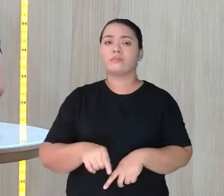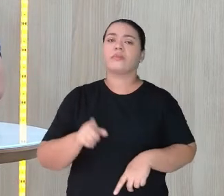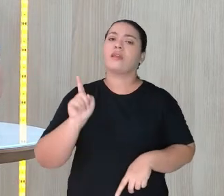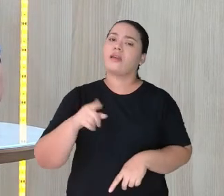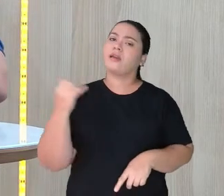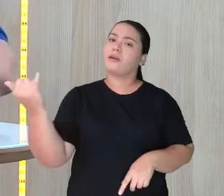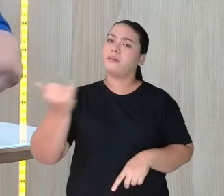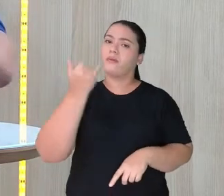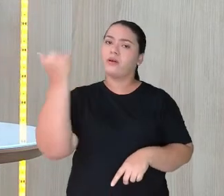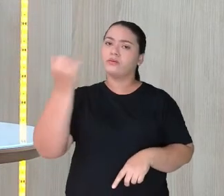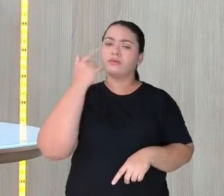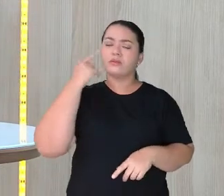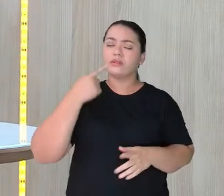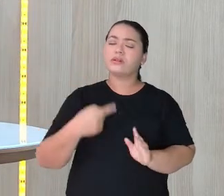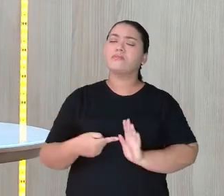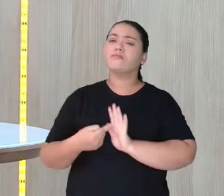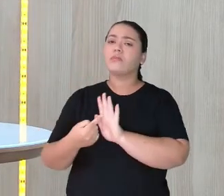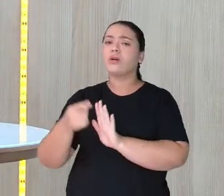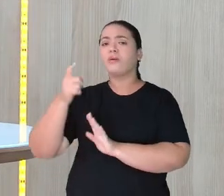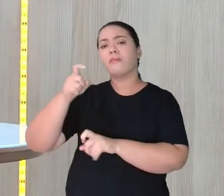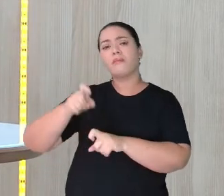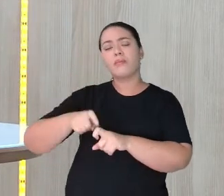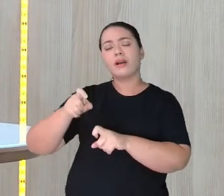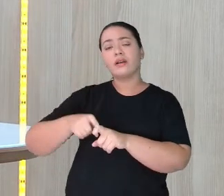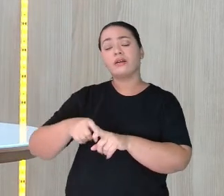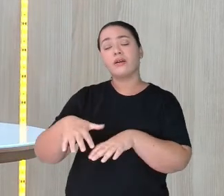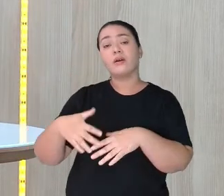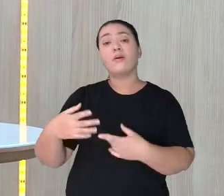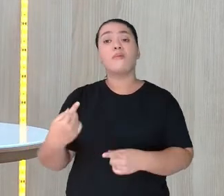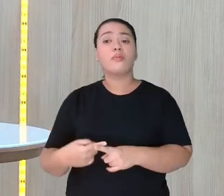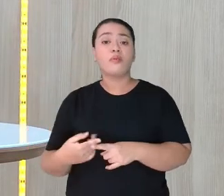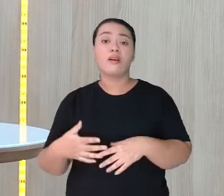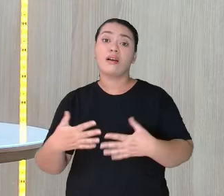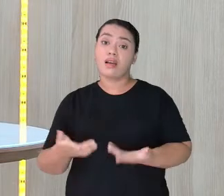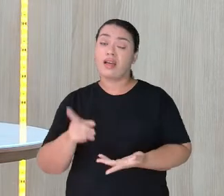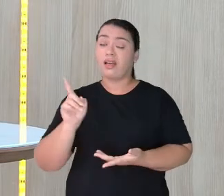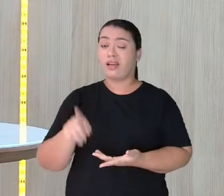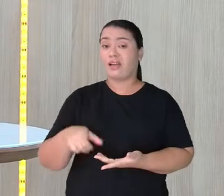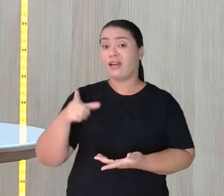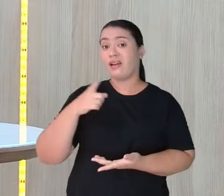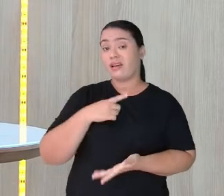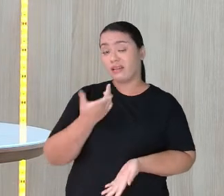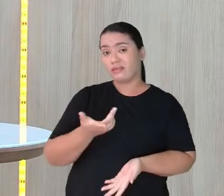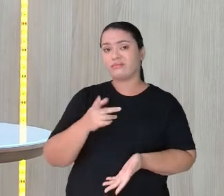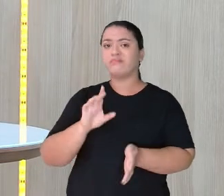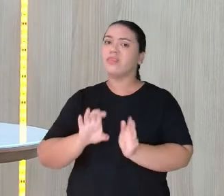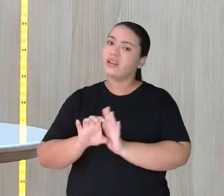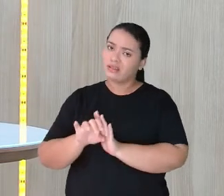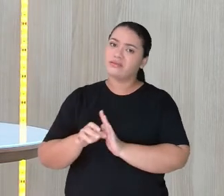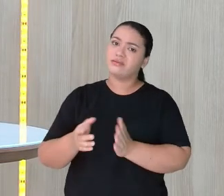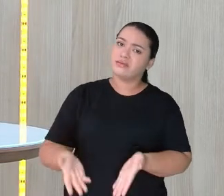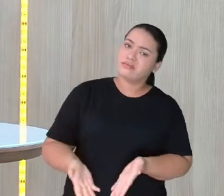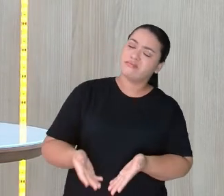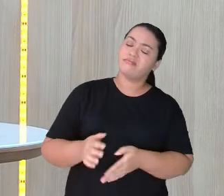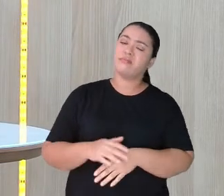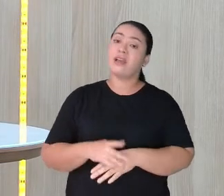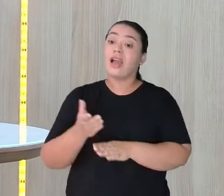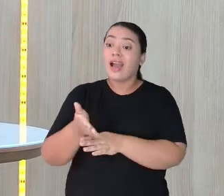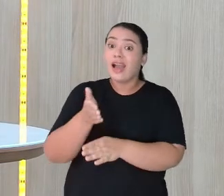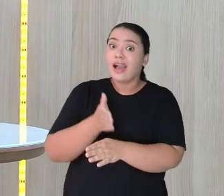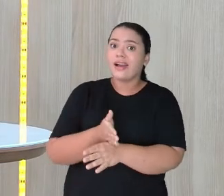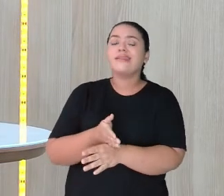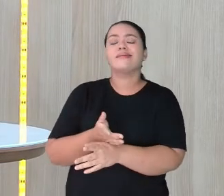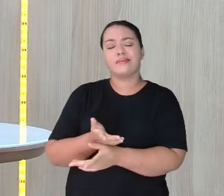é importante levar ao médico, porque de repente vamos estar diante de um diagnóstico bem, né, vamos dizer assim, bem precoce,